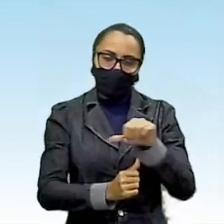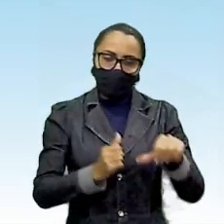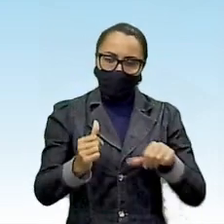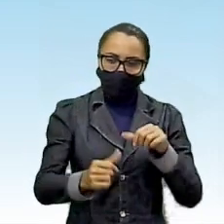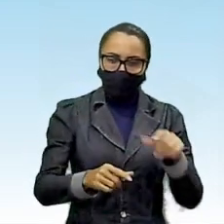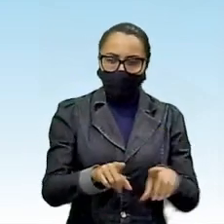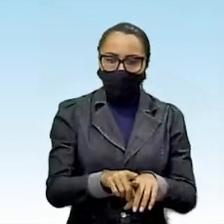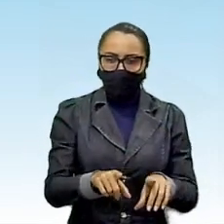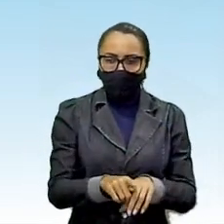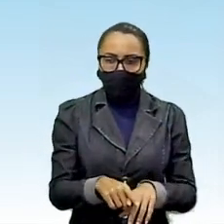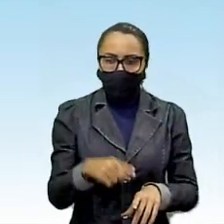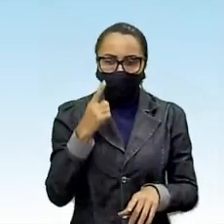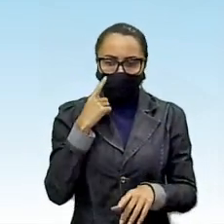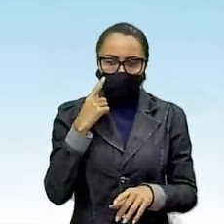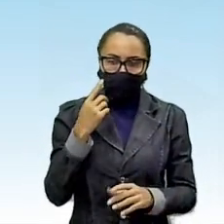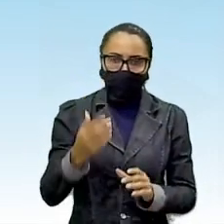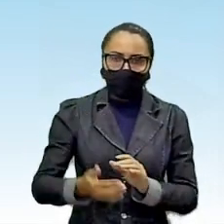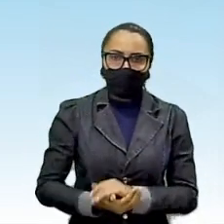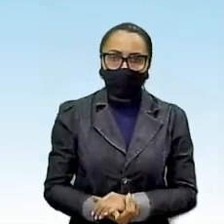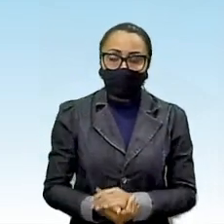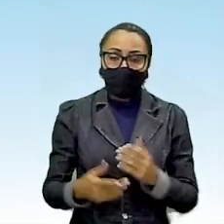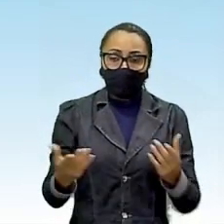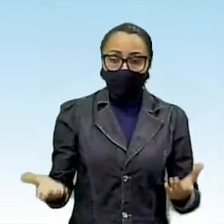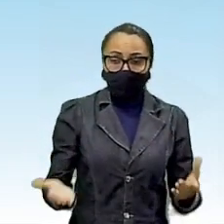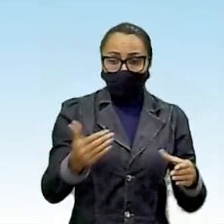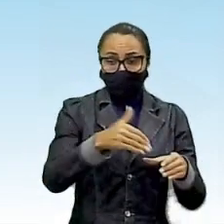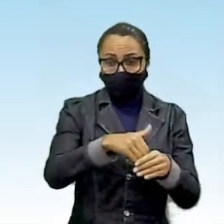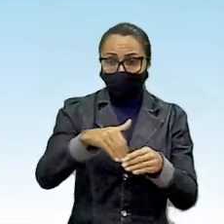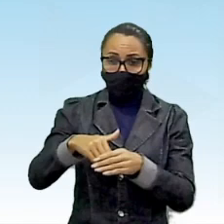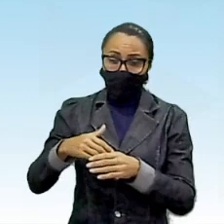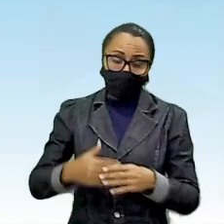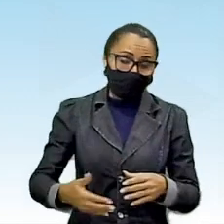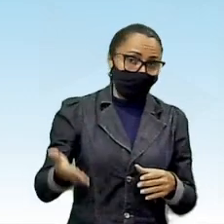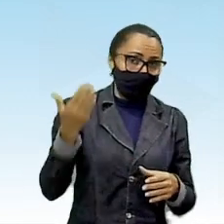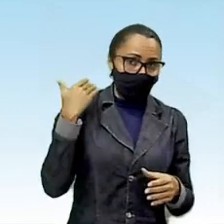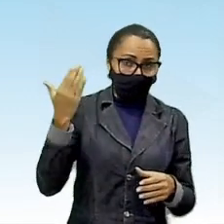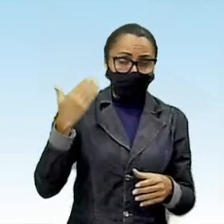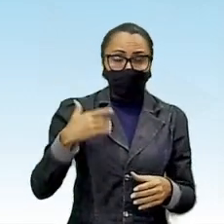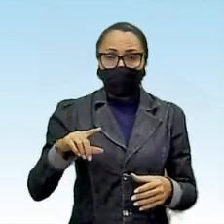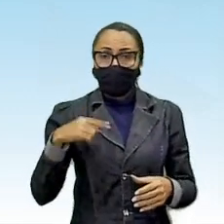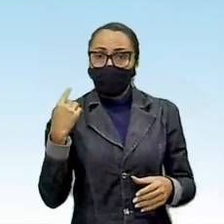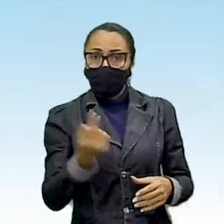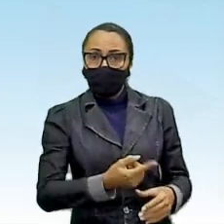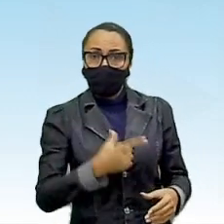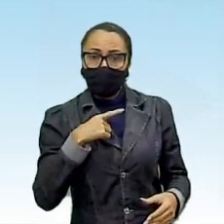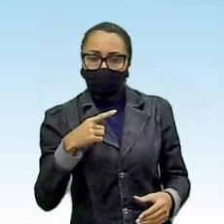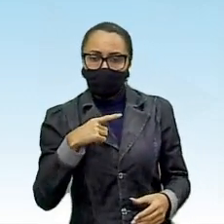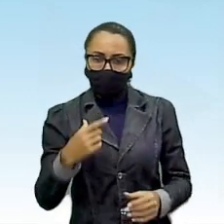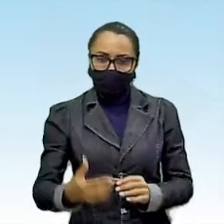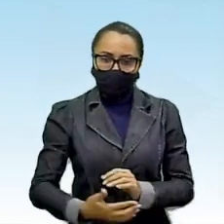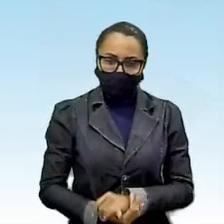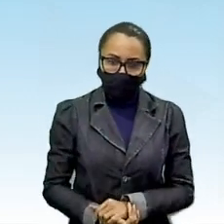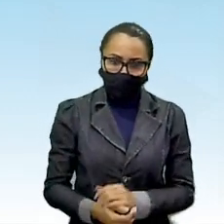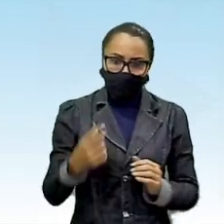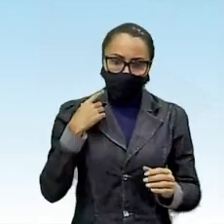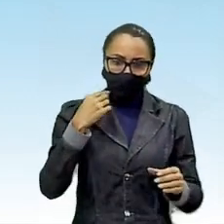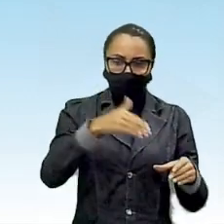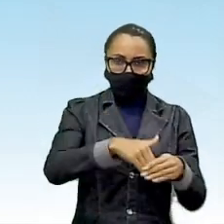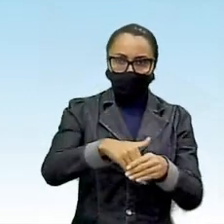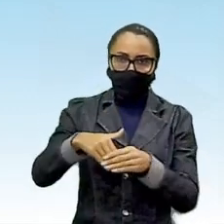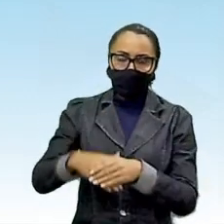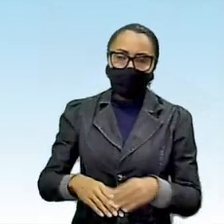modificações são em relação às eleições. Então, antigamente a gente tinha, quando tinha uma eleição da